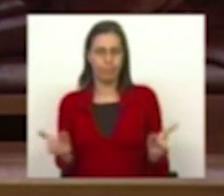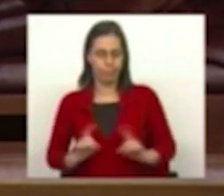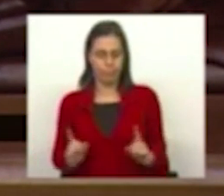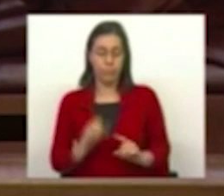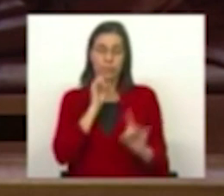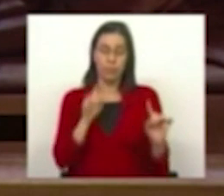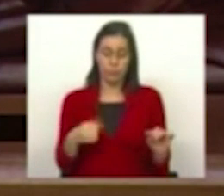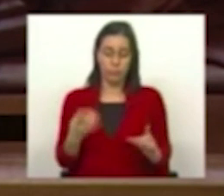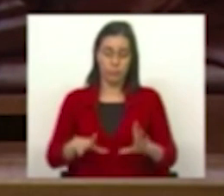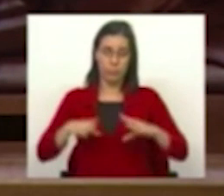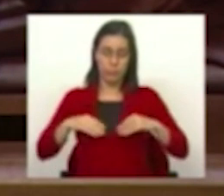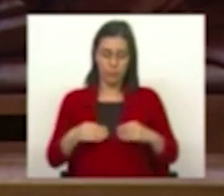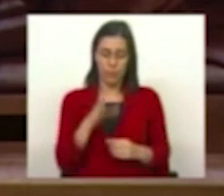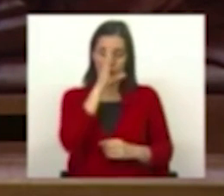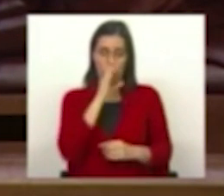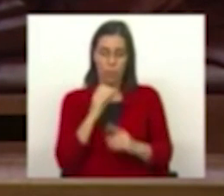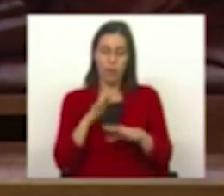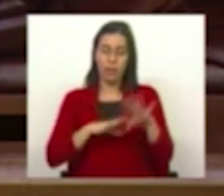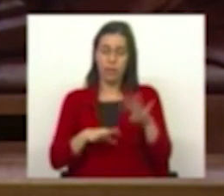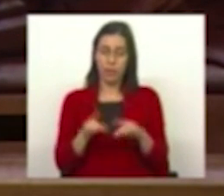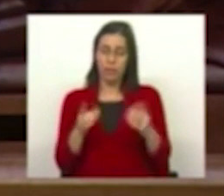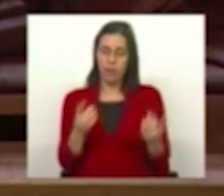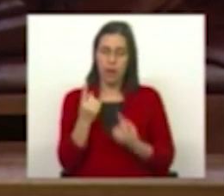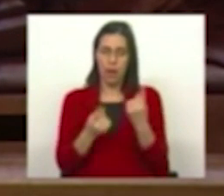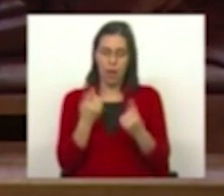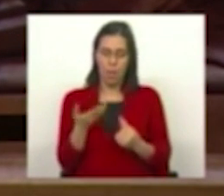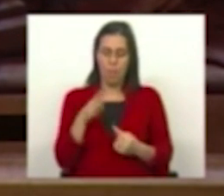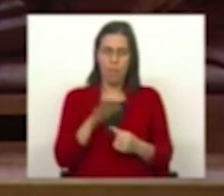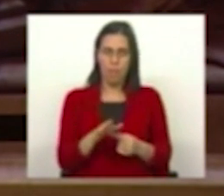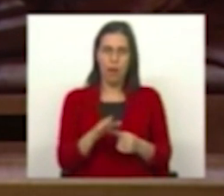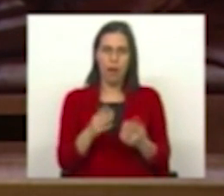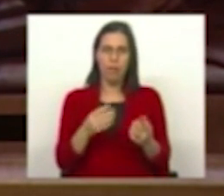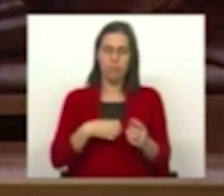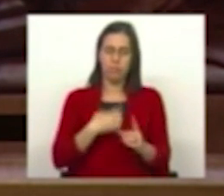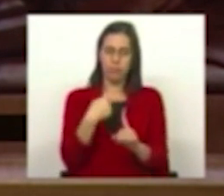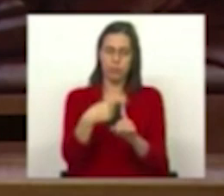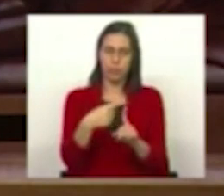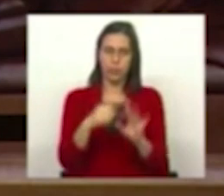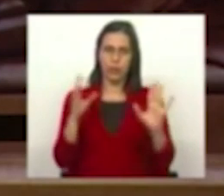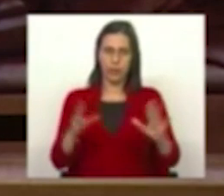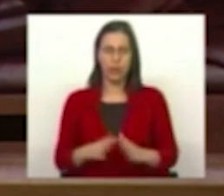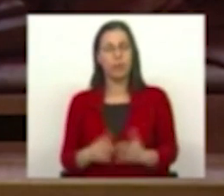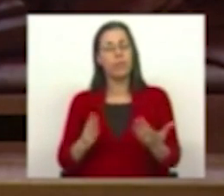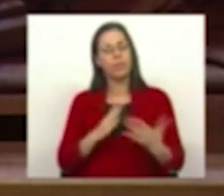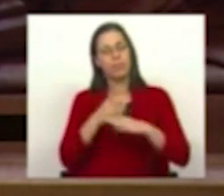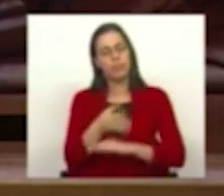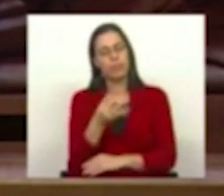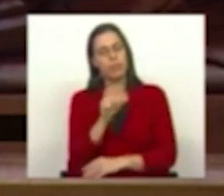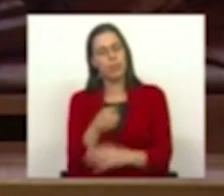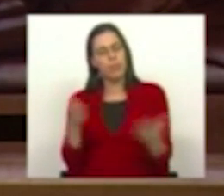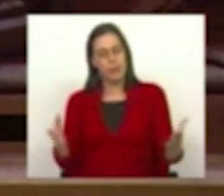a possibilidade admitida pelo governo de concretizar alguns passos de sentido positivo. Com a intervenção do